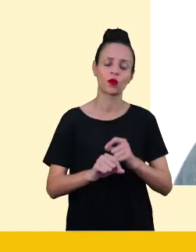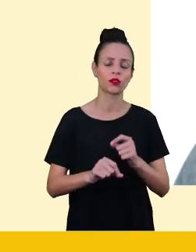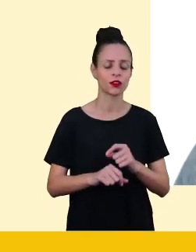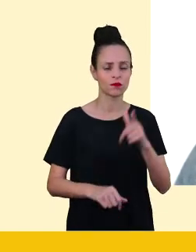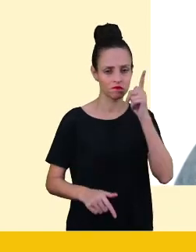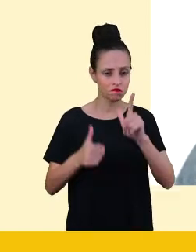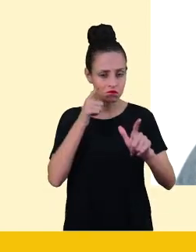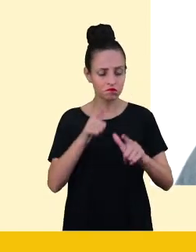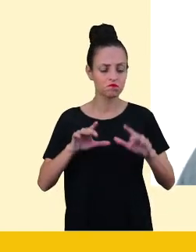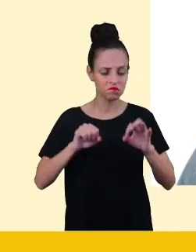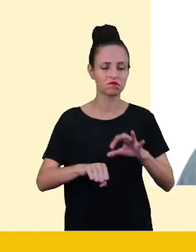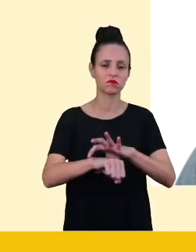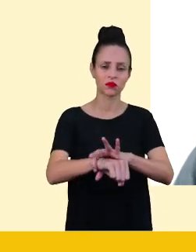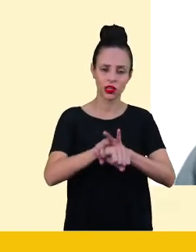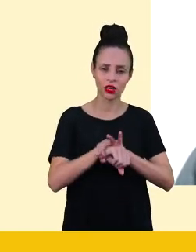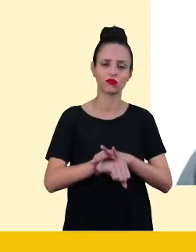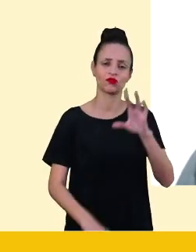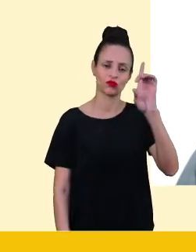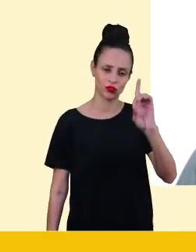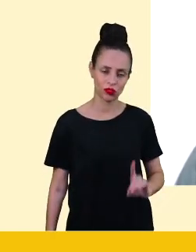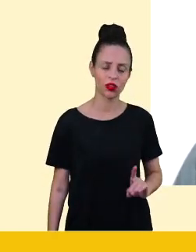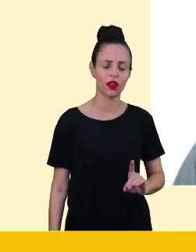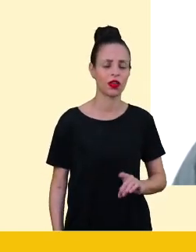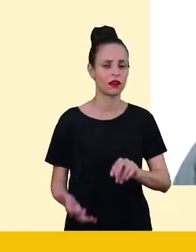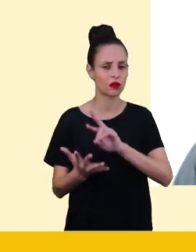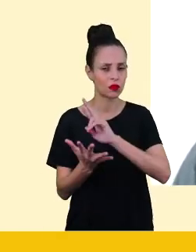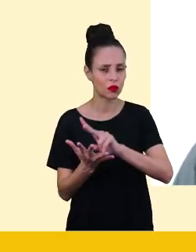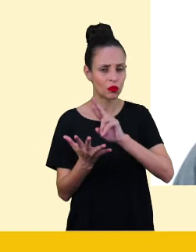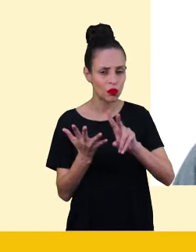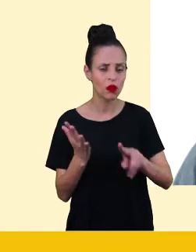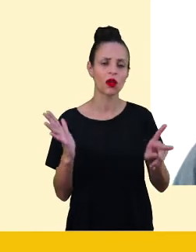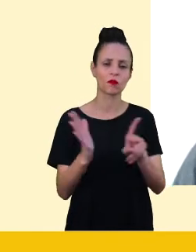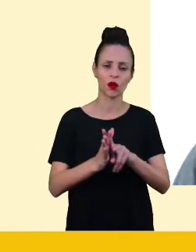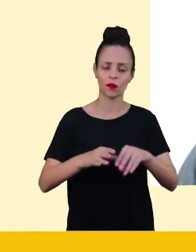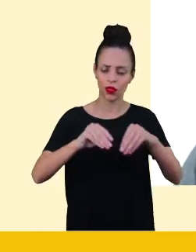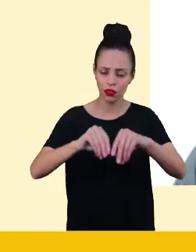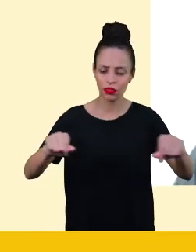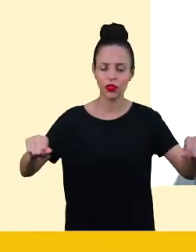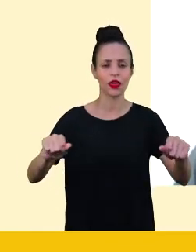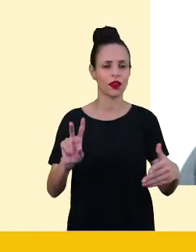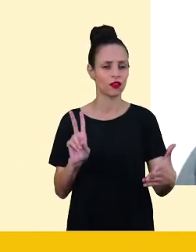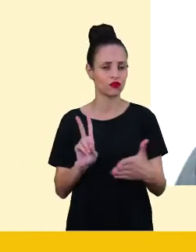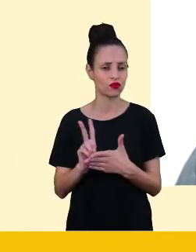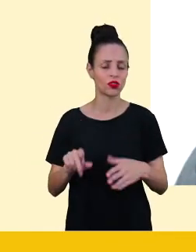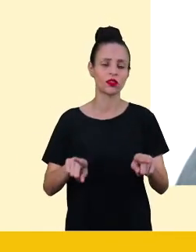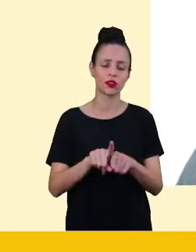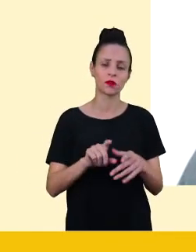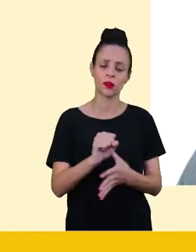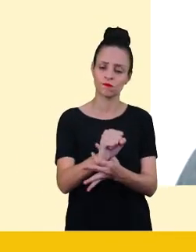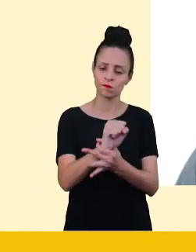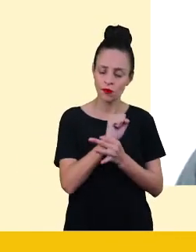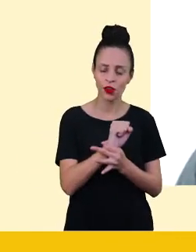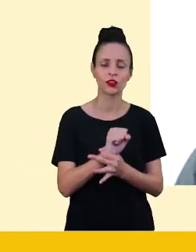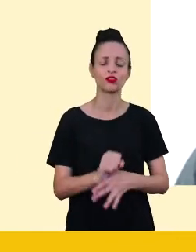buscar os direitos, de garantir os direitos, né, das teses indígenas, de garantir o direito da